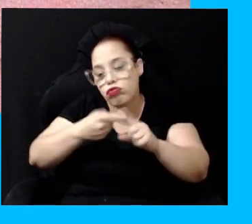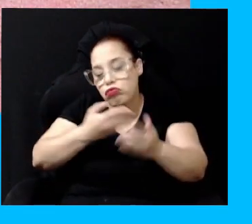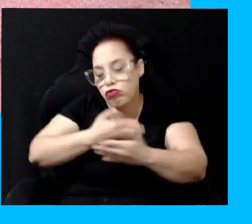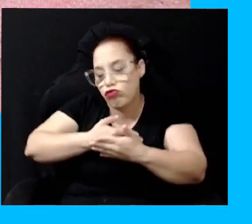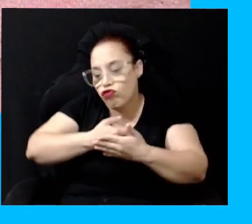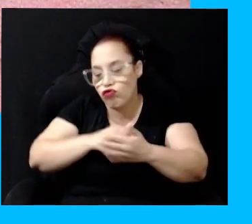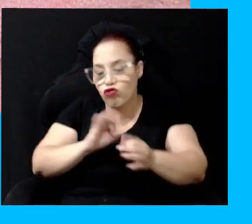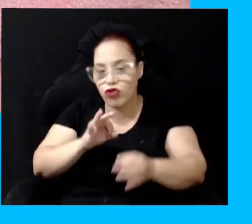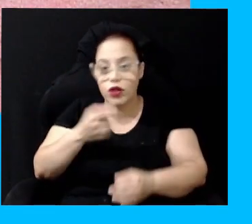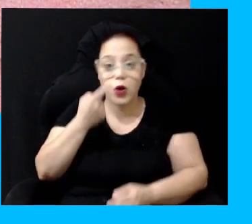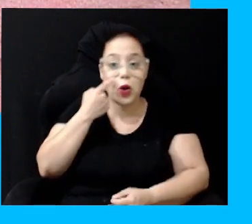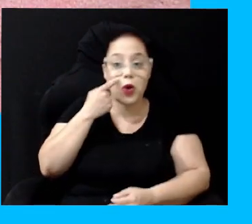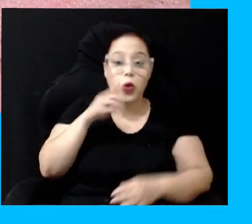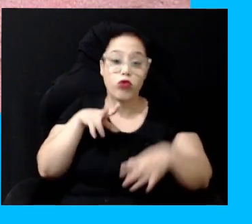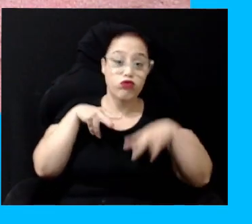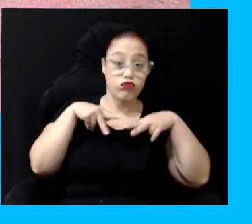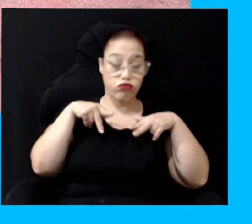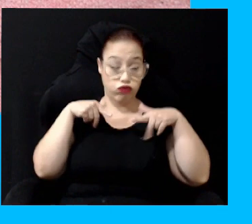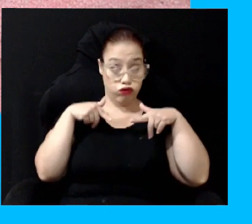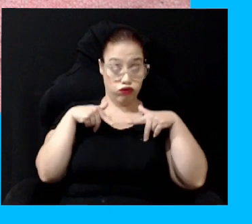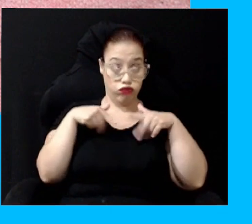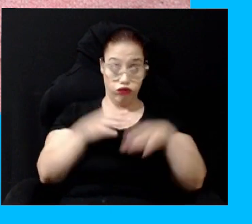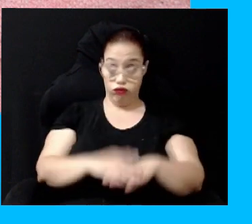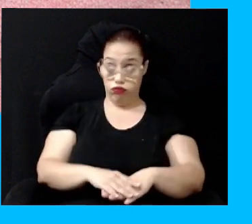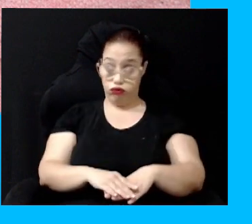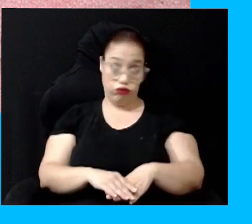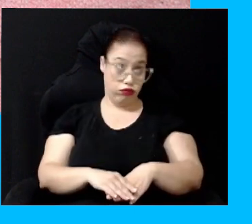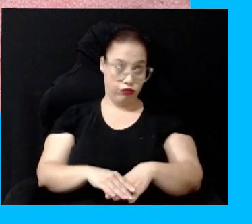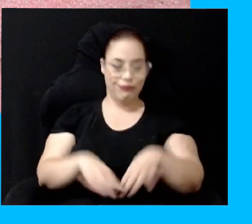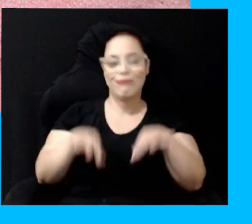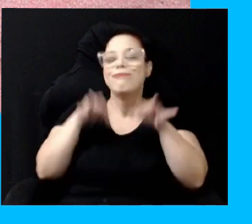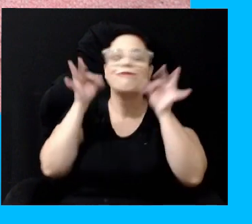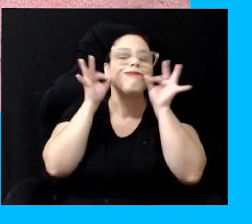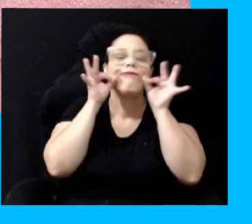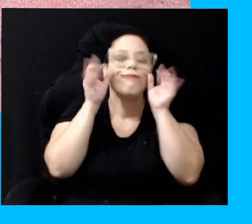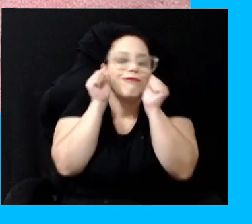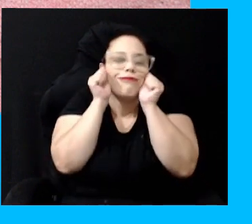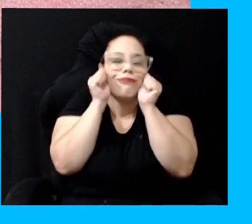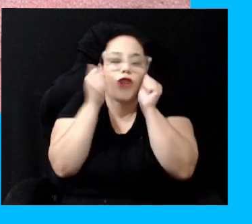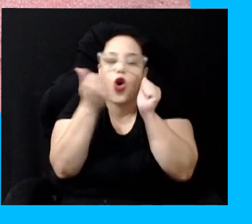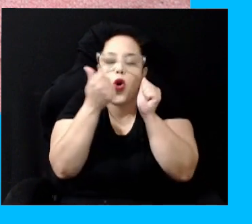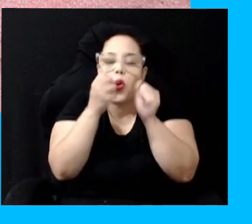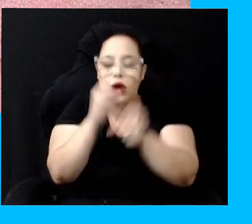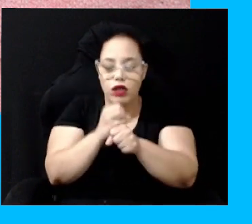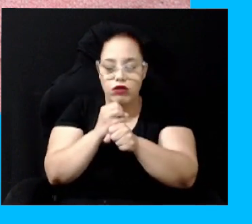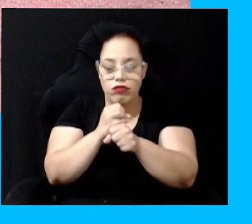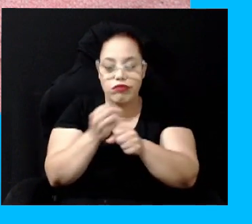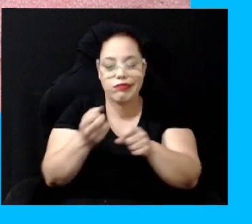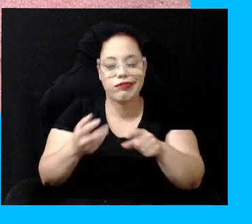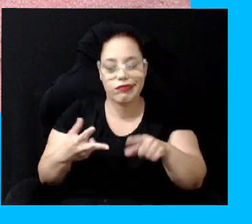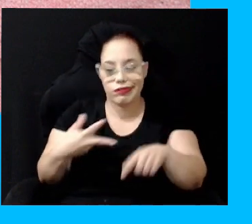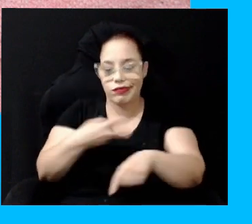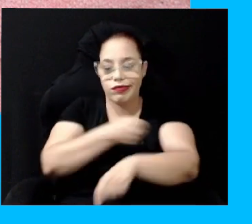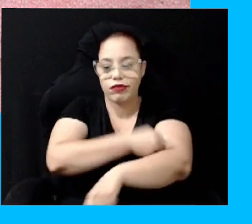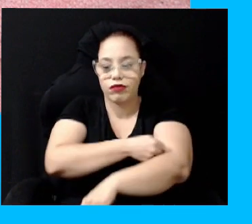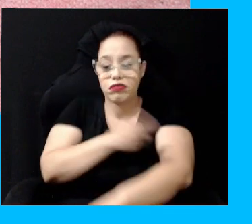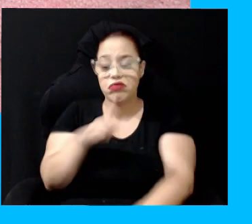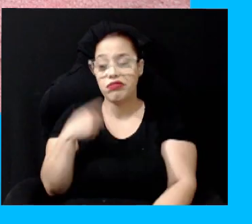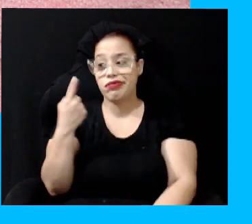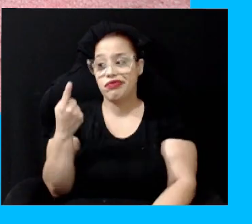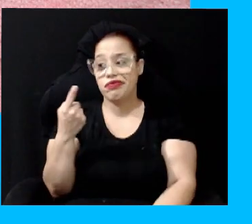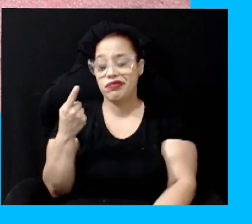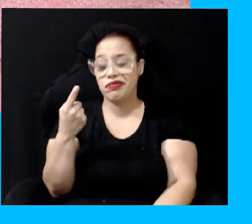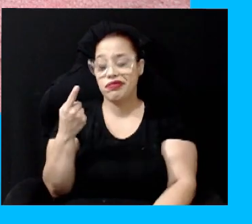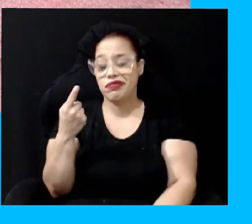pose do Gael, esse gatinho mais fofo. Ele tem apenas 1 ano e já está vacinado. Apesar de um pouco medroso